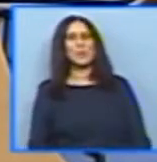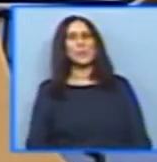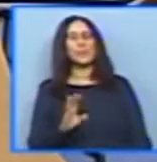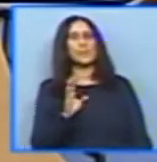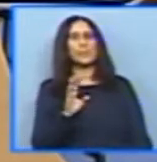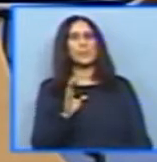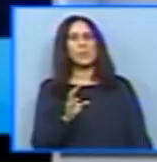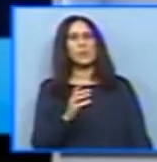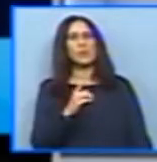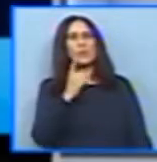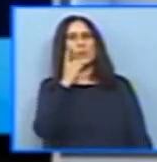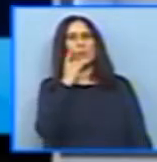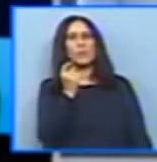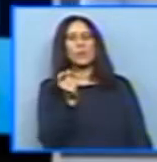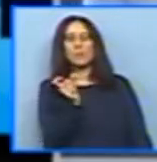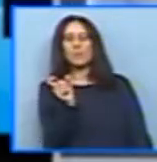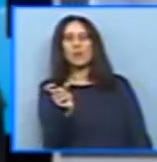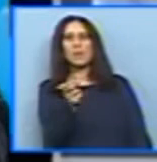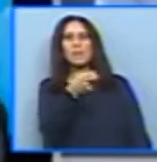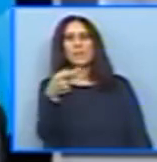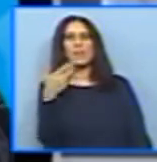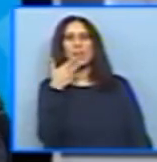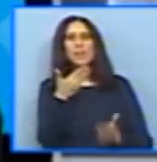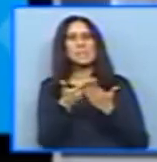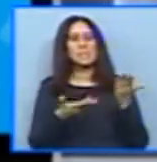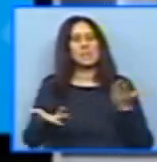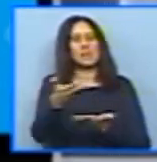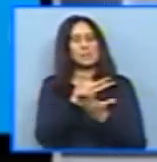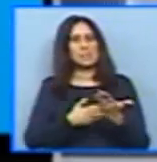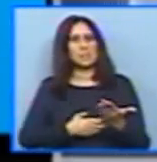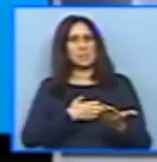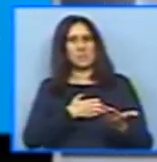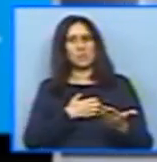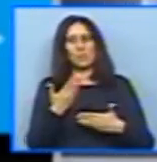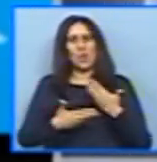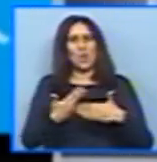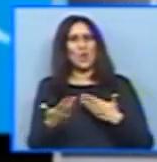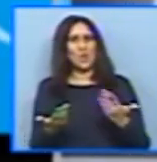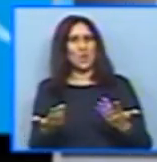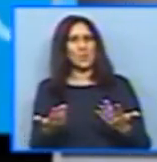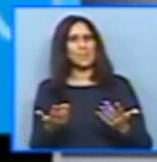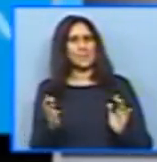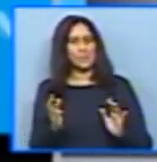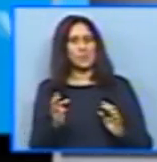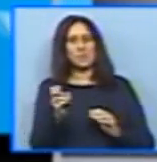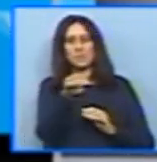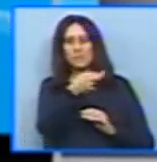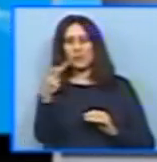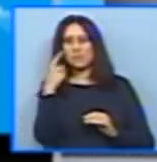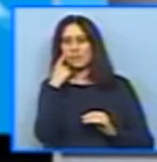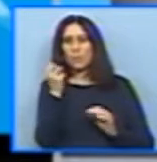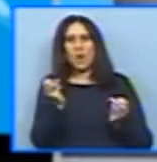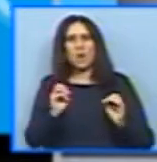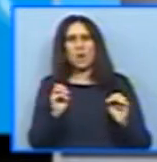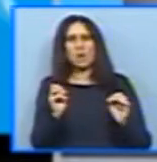que um verbo faz numa frase? Dá-lhe dinâmica, dá-lhe sentido, põe aquilo a andar. Uma frase que não tenha um